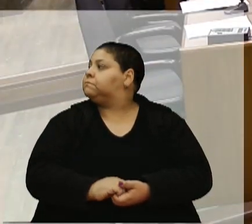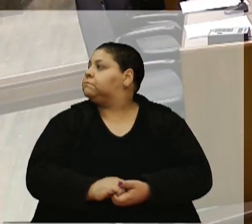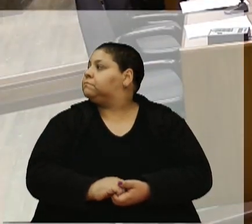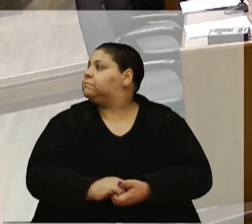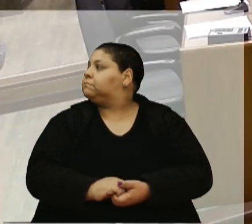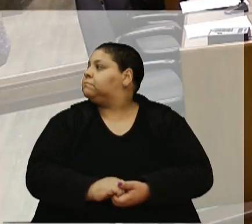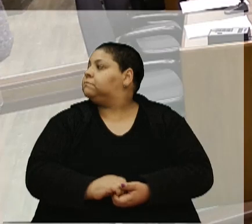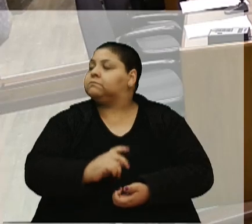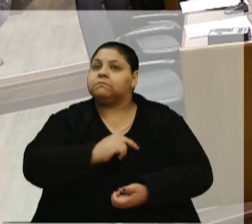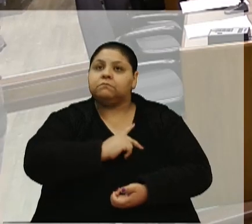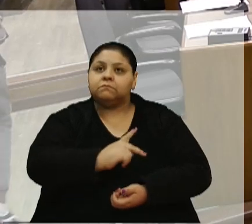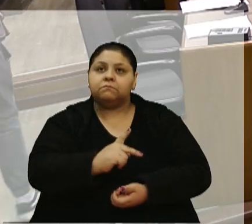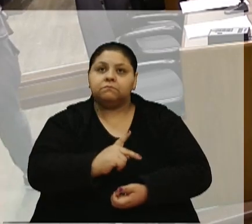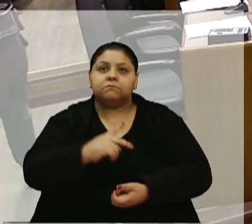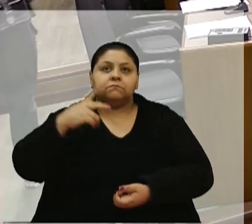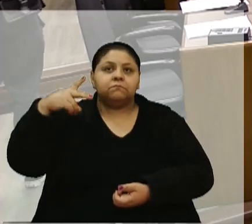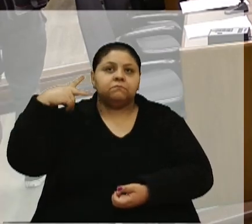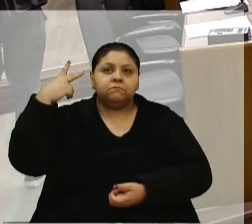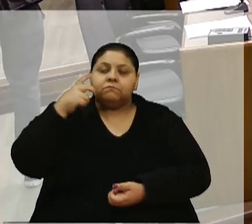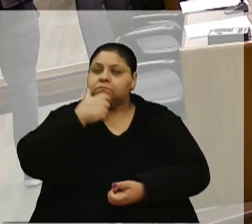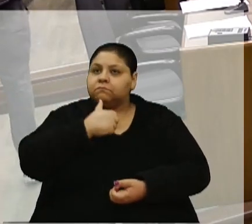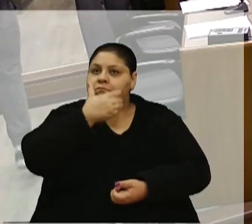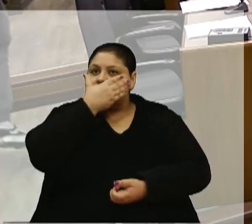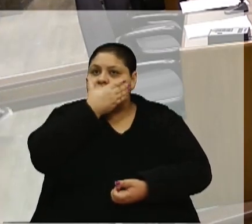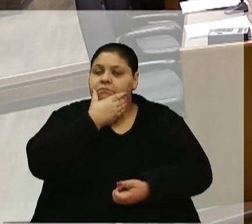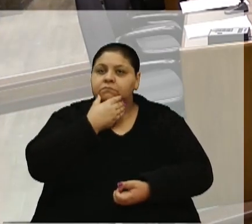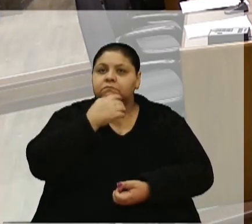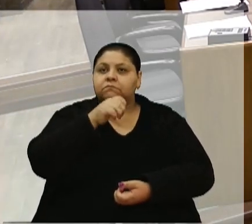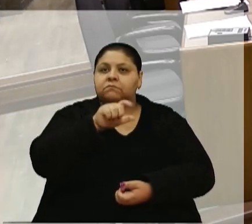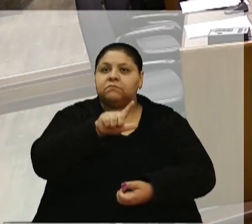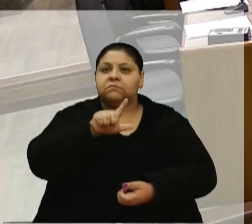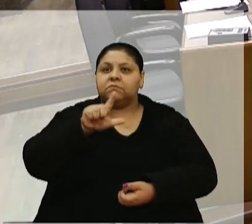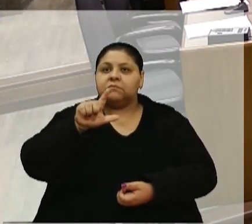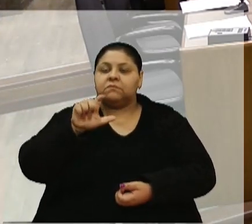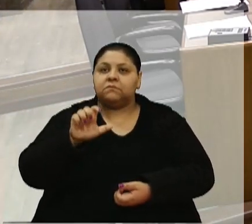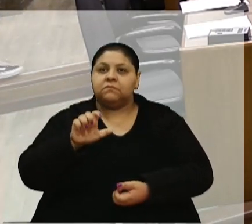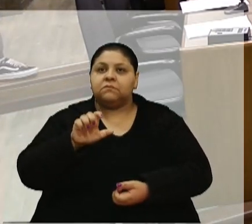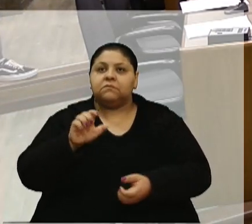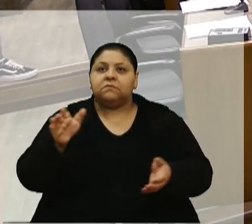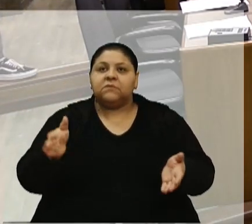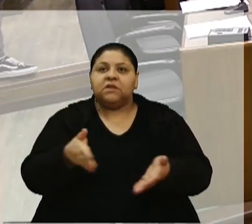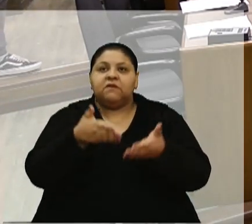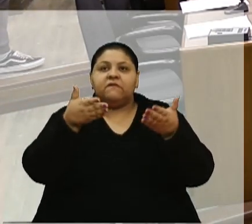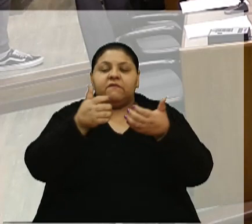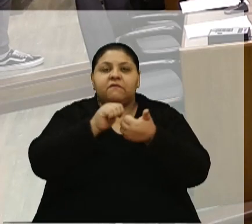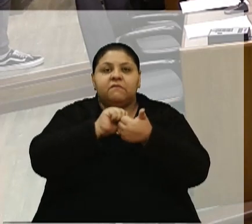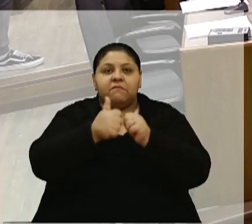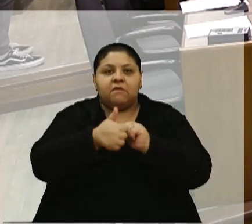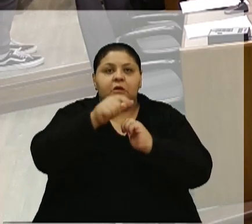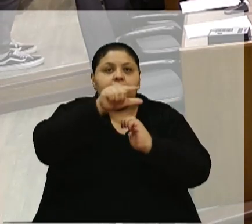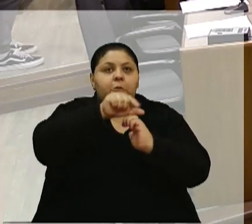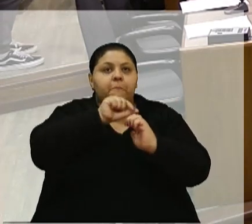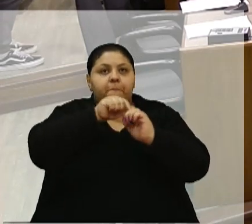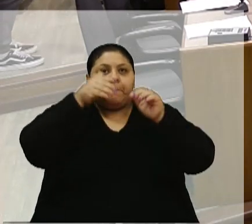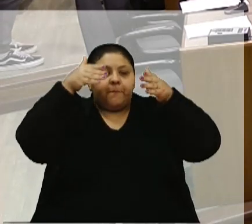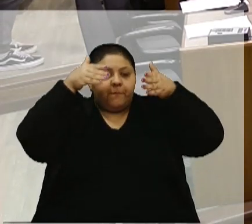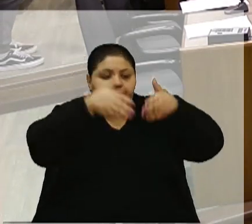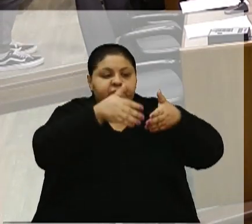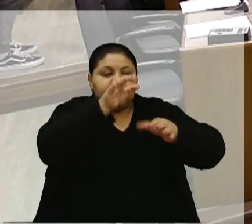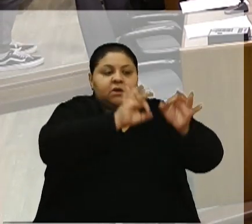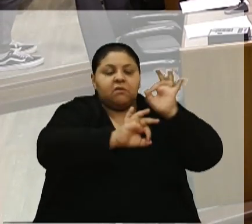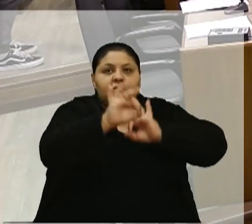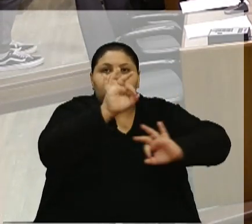Senhor presidente, colegas vereadores, a LE Eventos, Esporte e Natureza é uma empresa especializada no